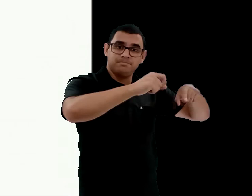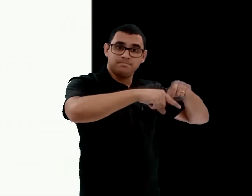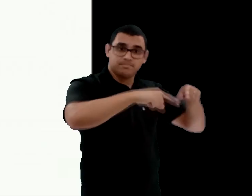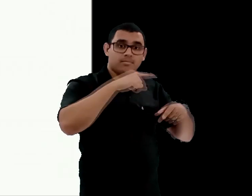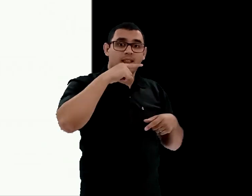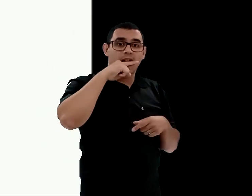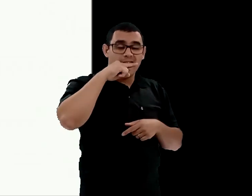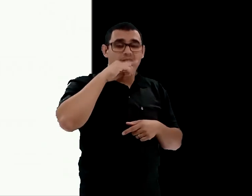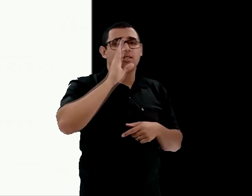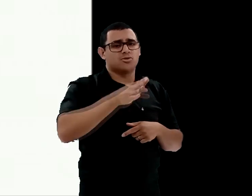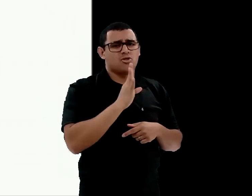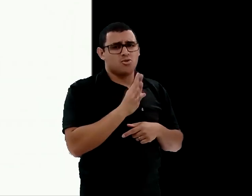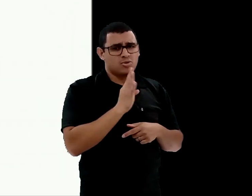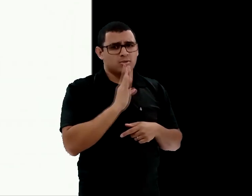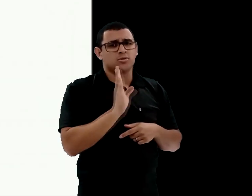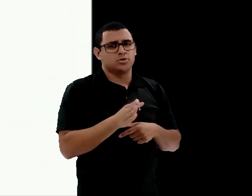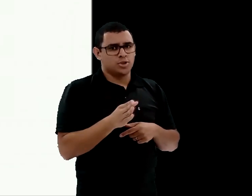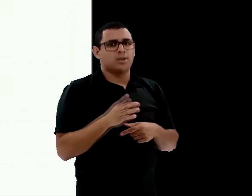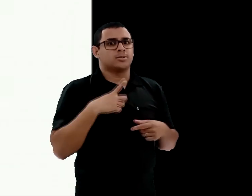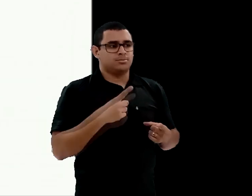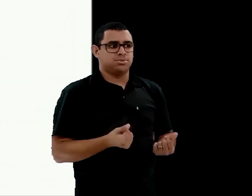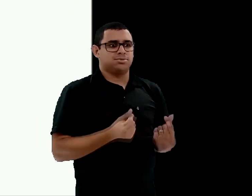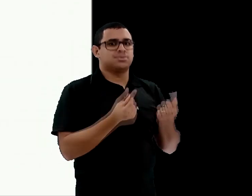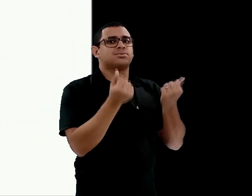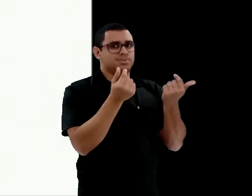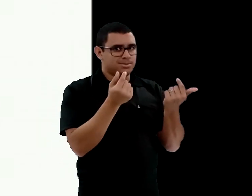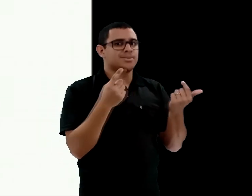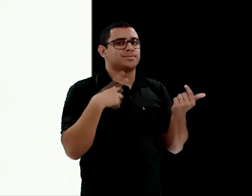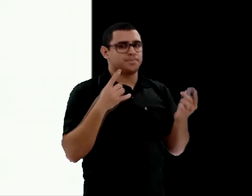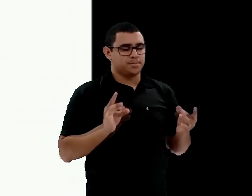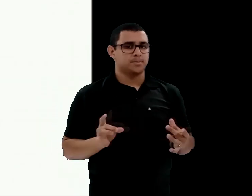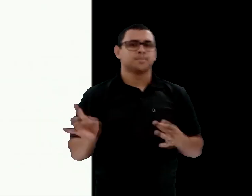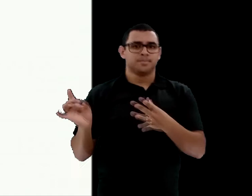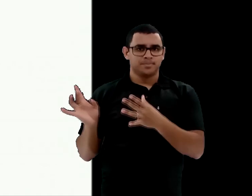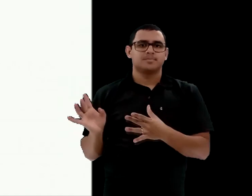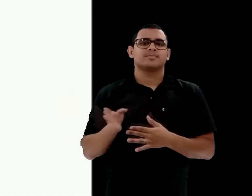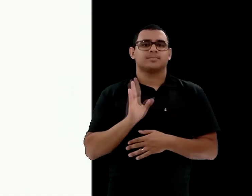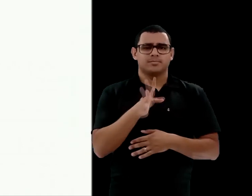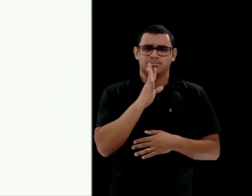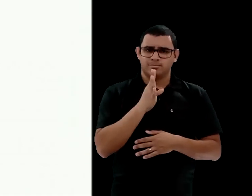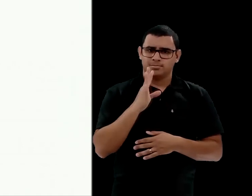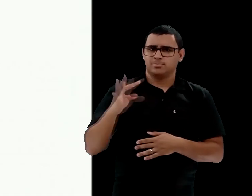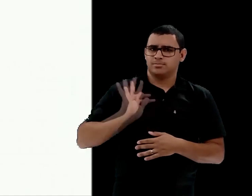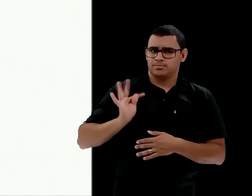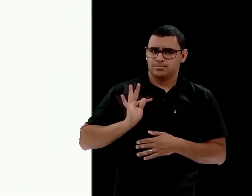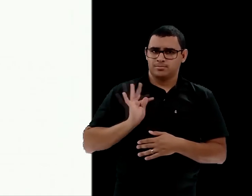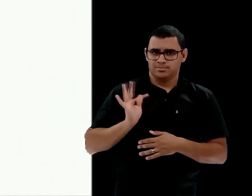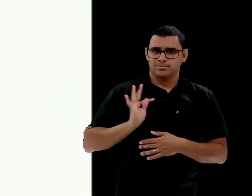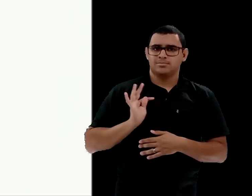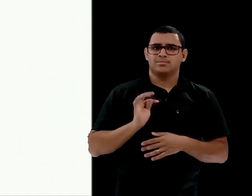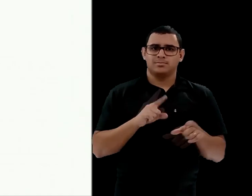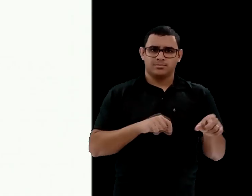cana-de-açúcar, um produto que já era conhecido, que tinha lucro garantido. Eles já conheciam as